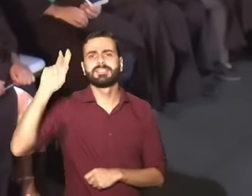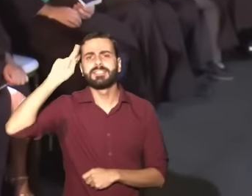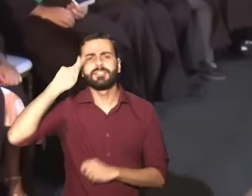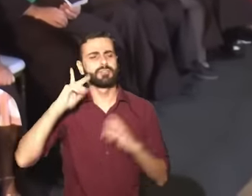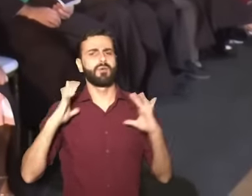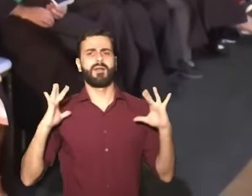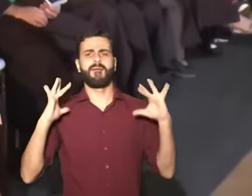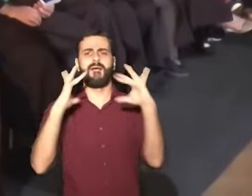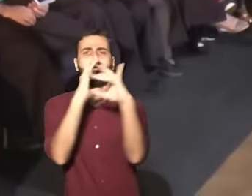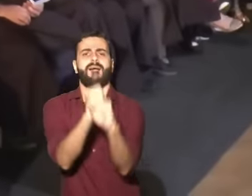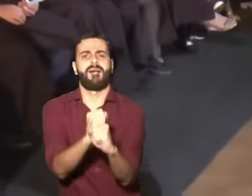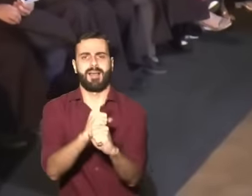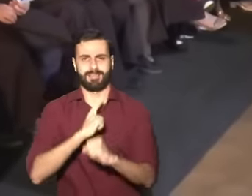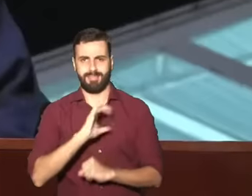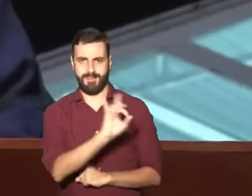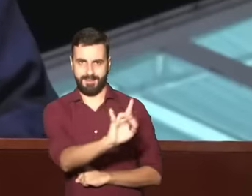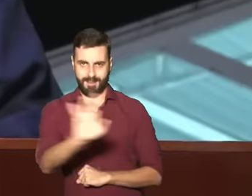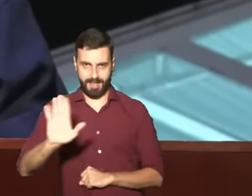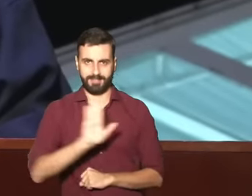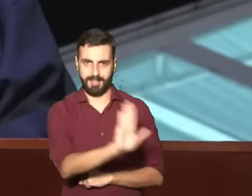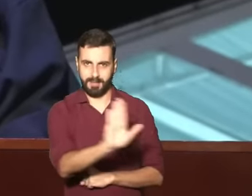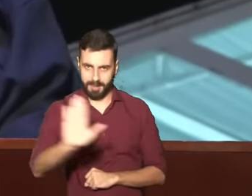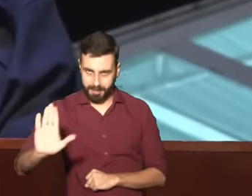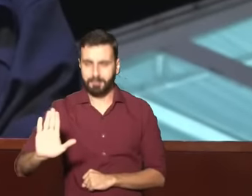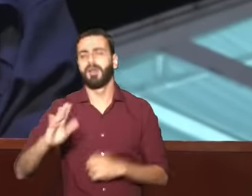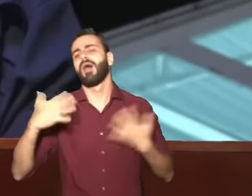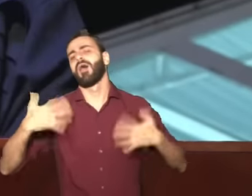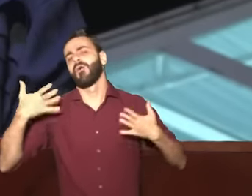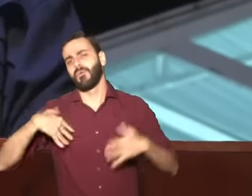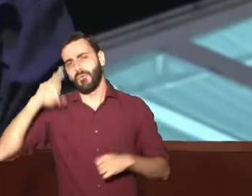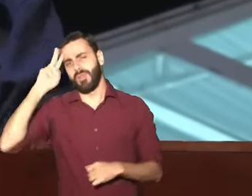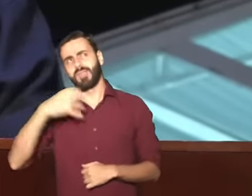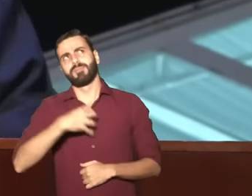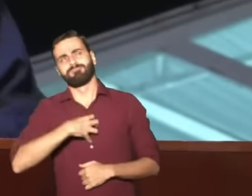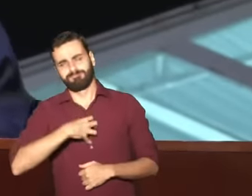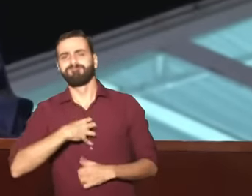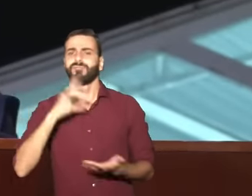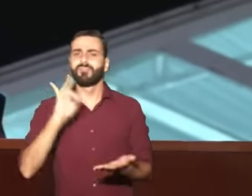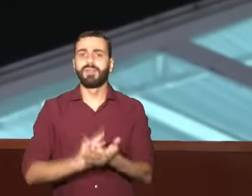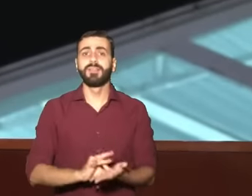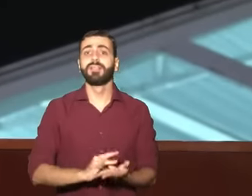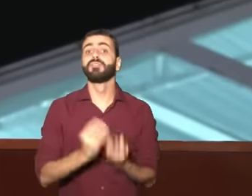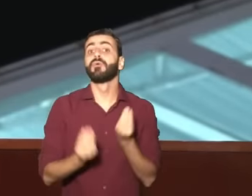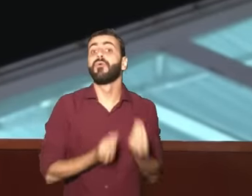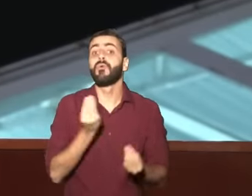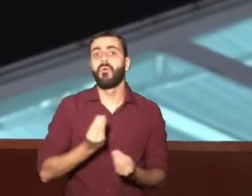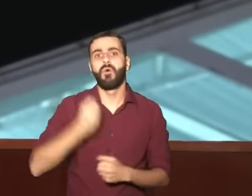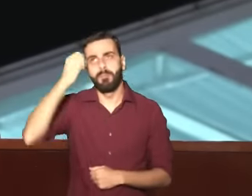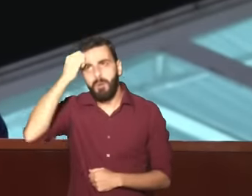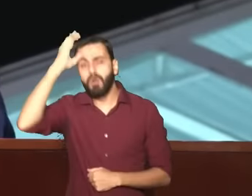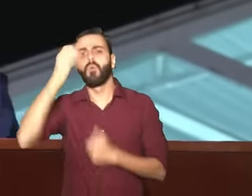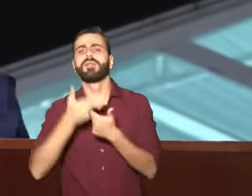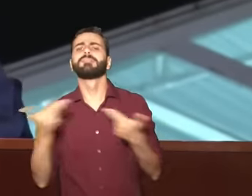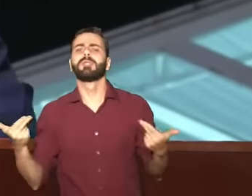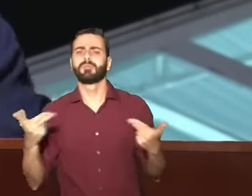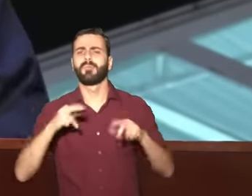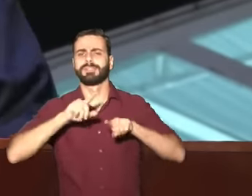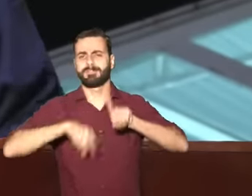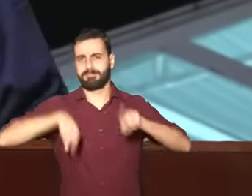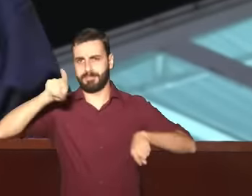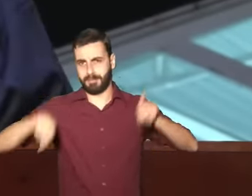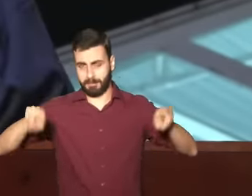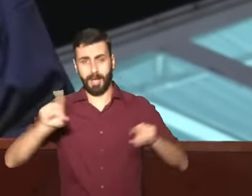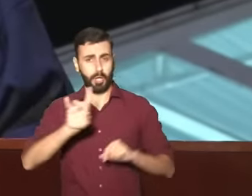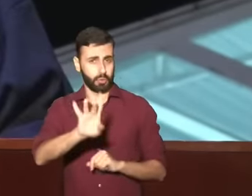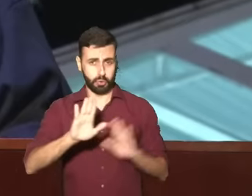são muitas. E vivemos muitas coisas. Vivemos o saber em suas diversas formas, e não